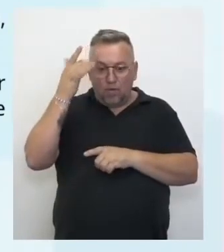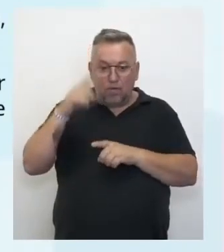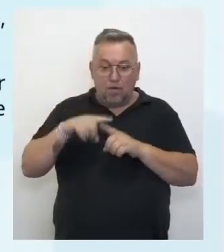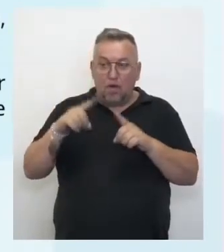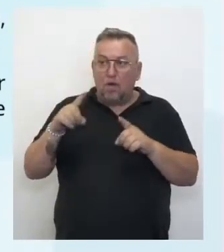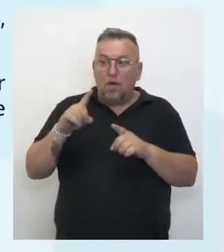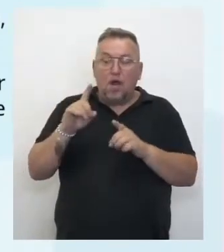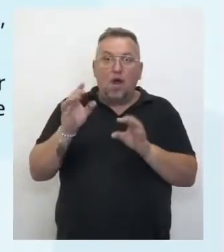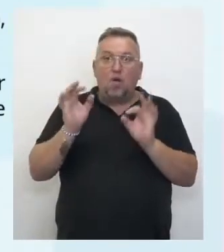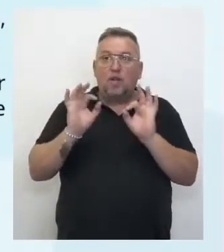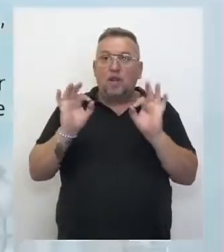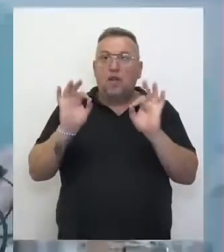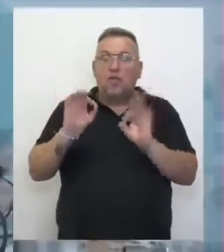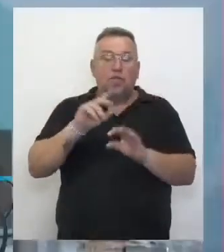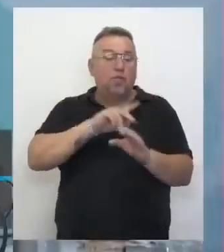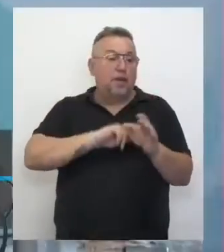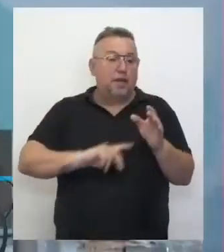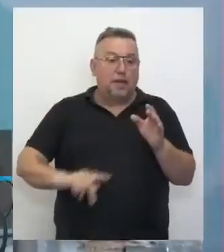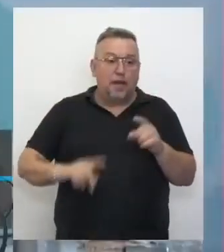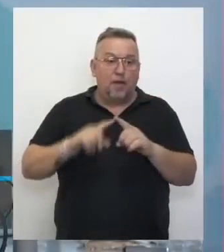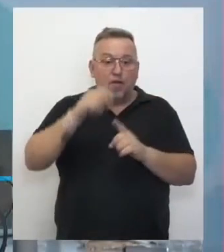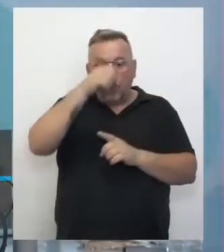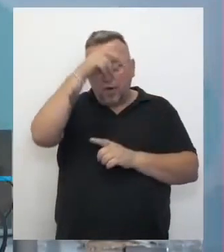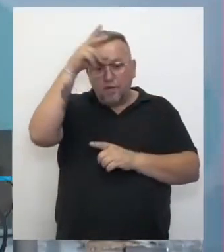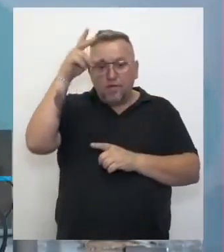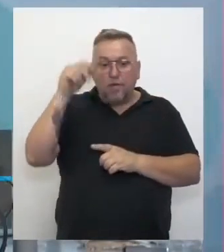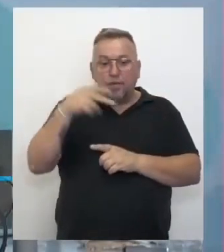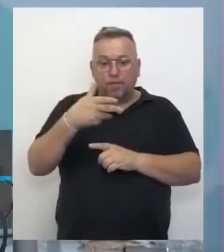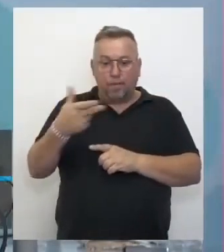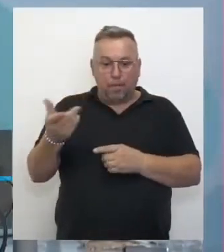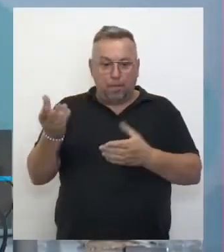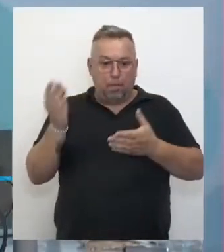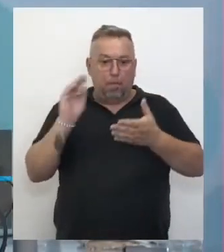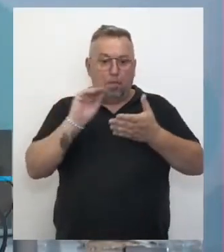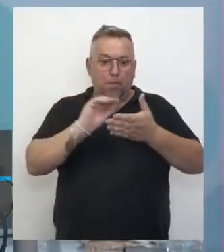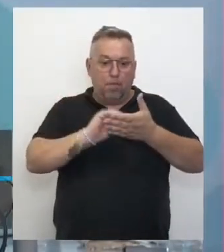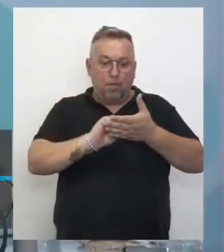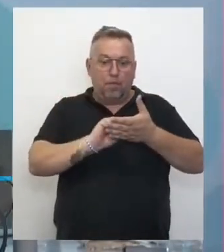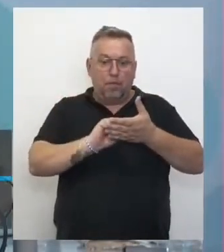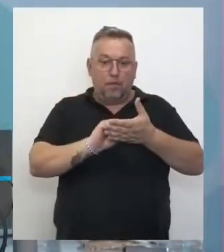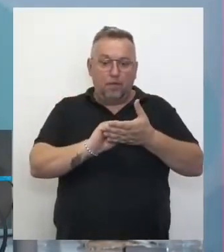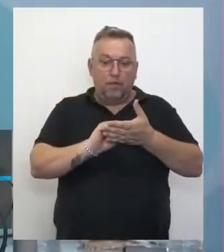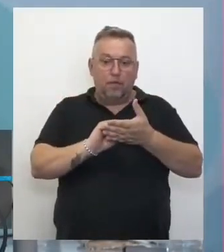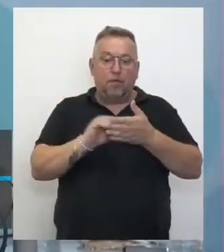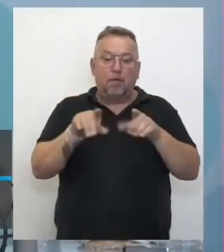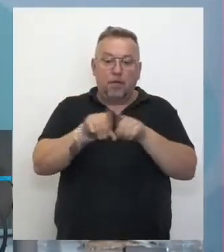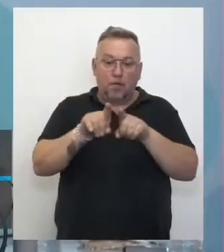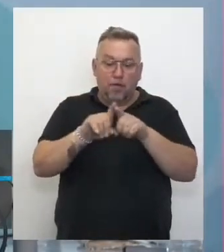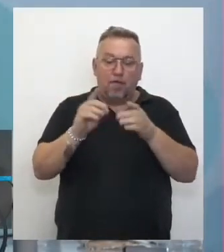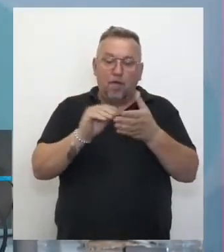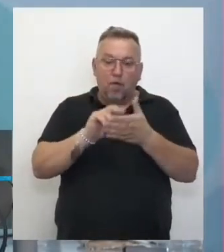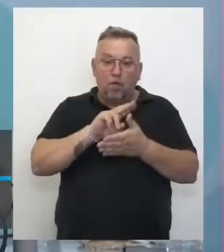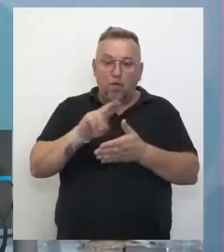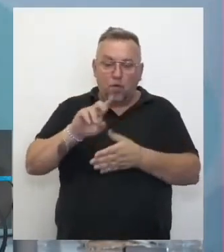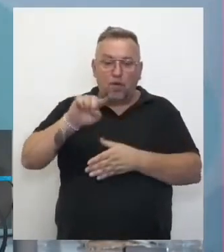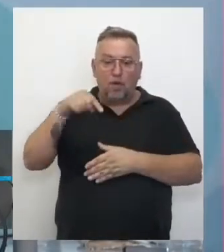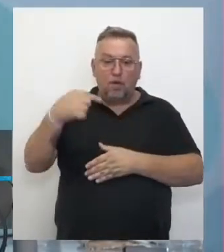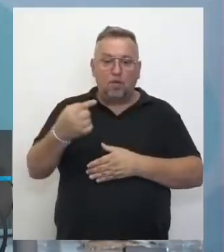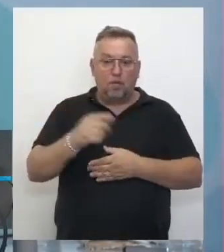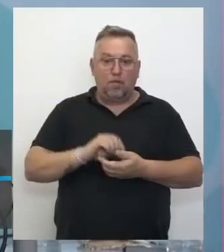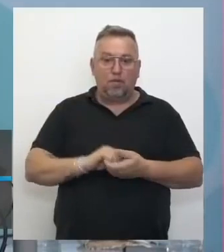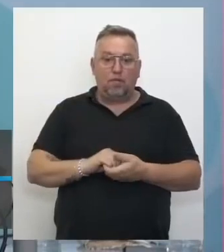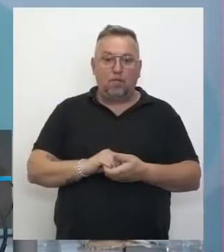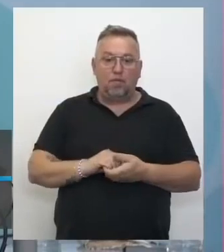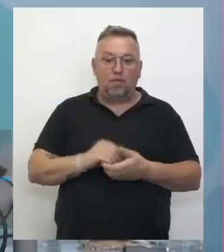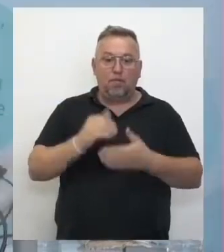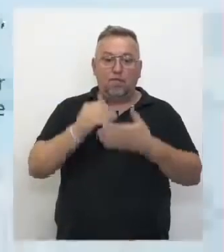excelentíssimo presidente, ao excelentíssimo prefeito, enfim, nós colocamos a pessoa, o cargo e vai o nome na sequência, tudo bem?